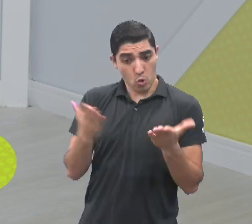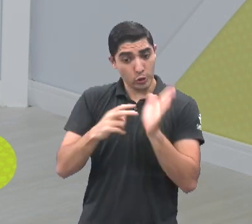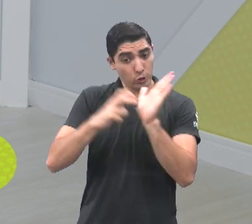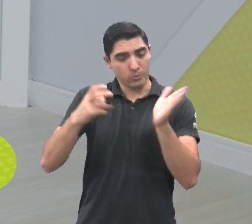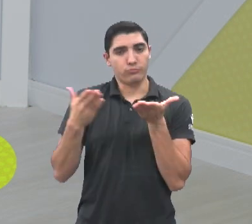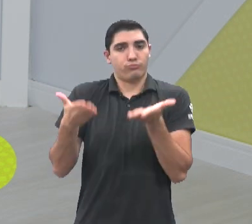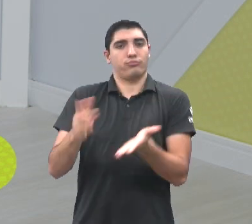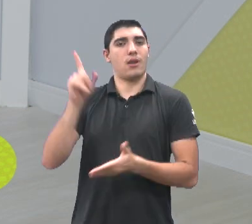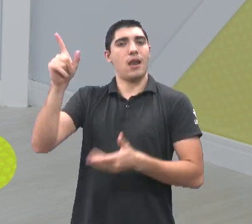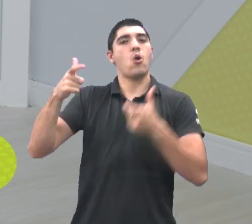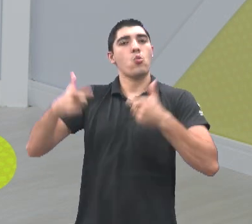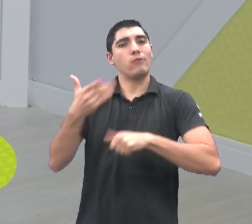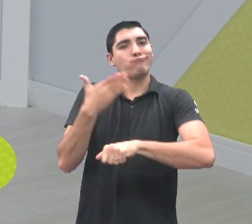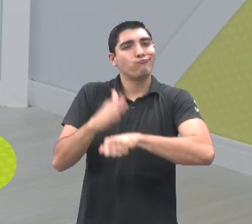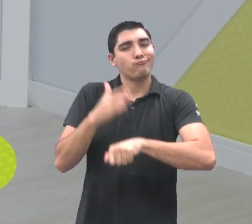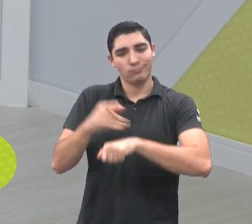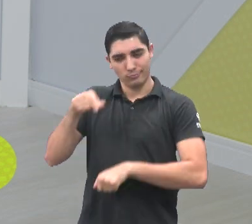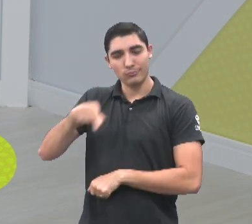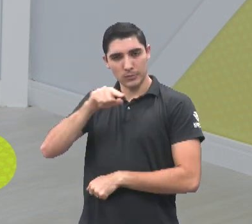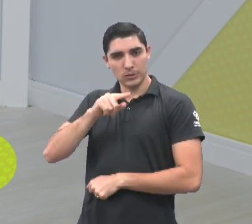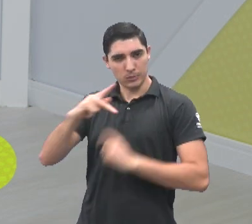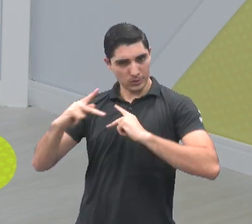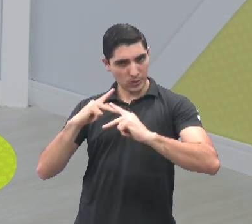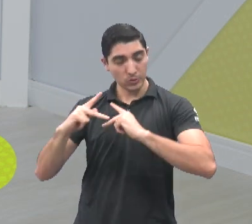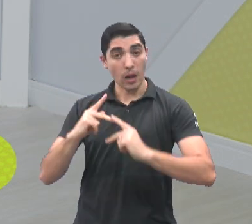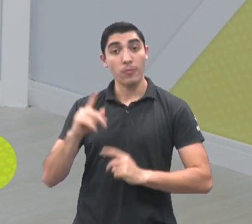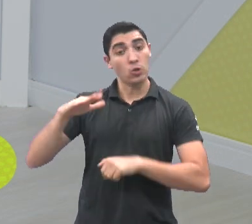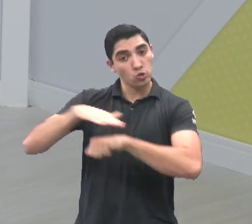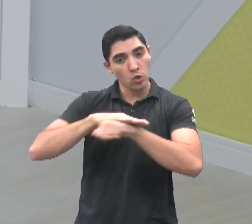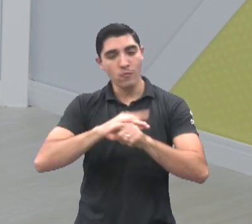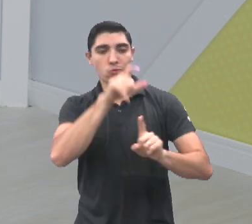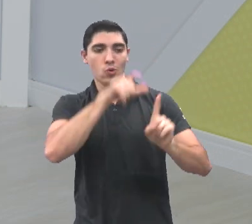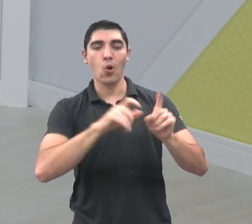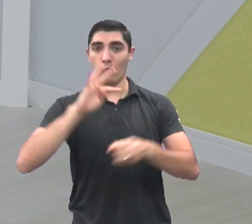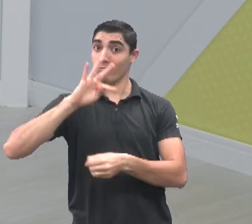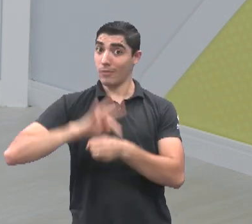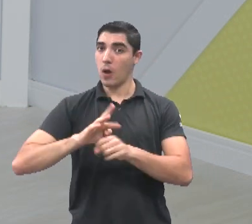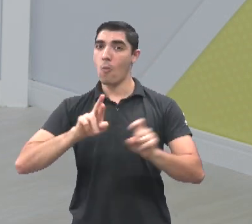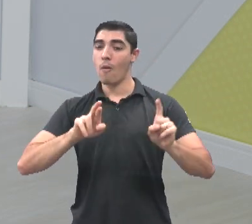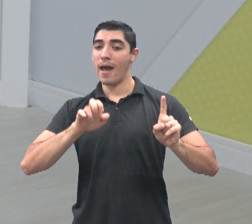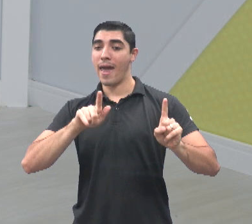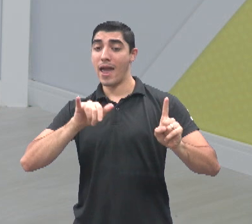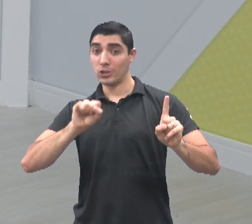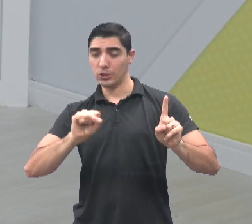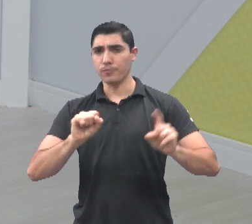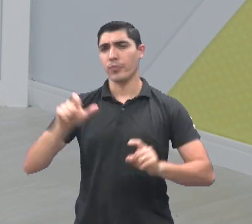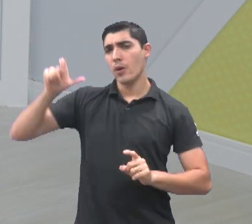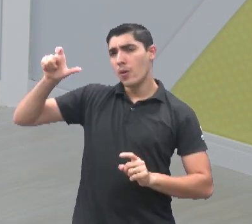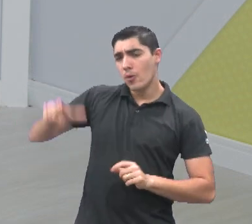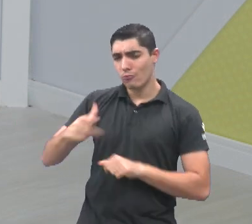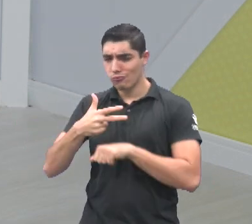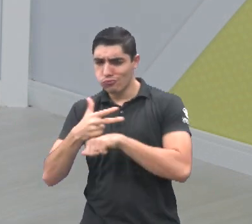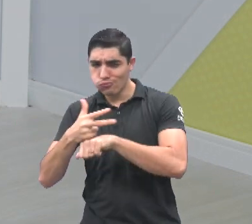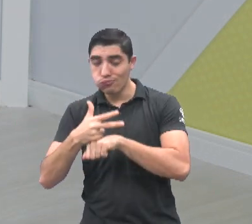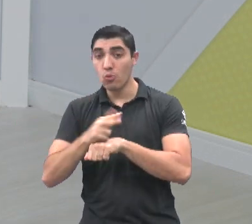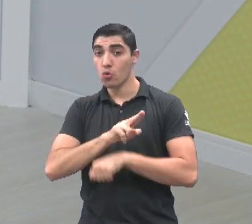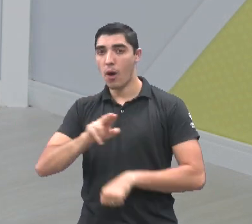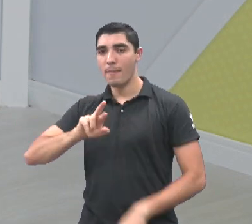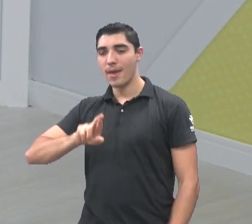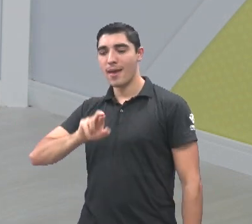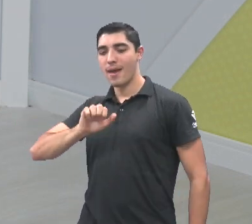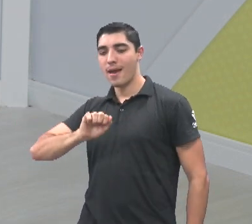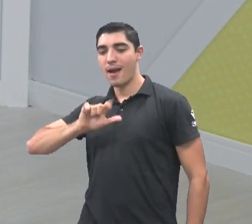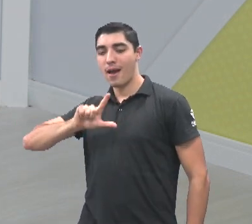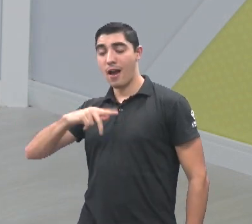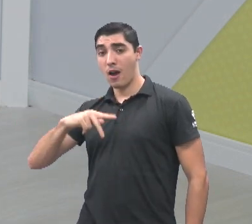com o técnico Regis Marrelli e você confere agora. As imagens são do topzera Ralf Siqueira. Solta,